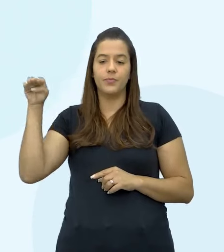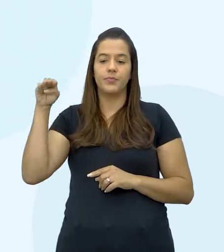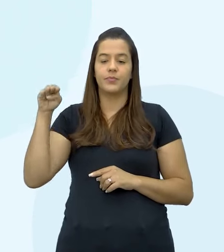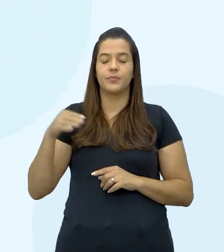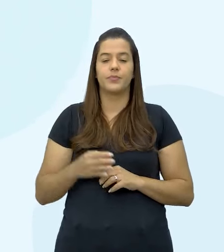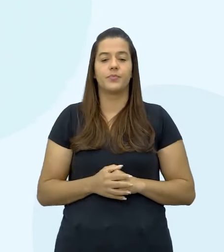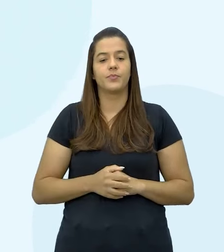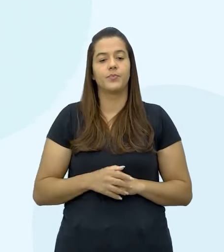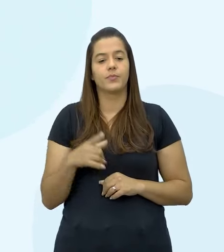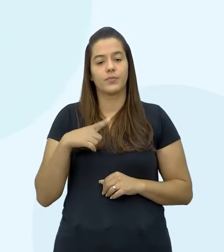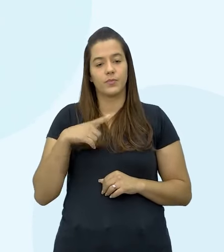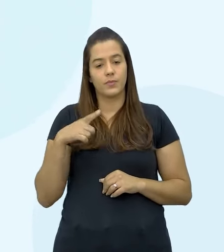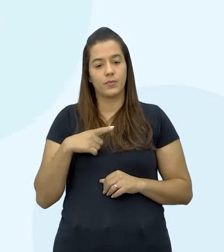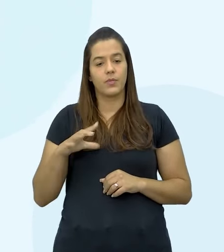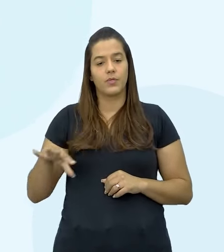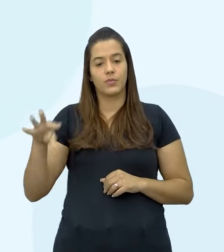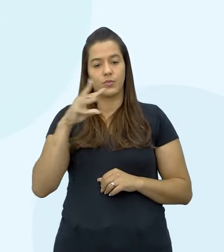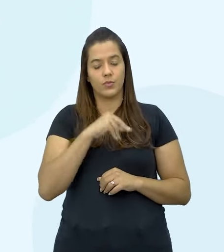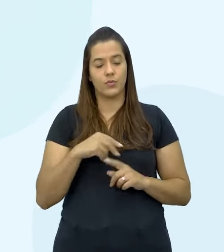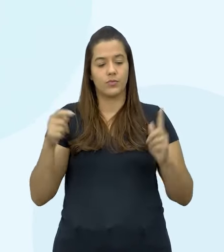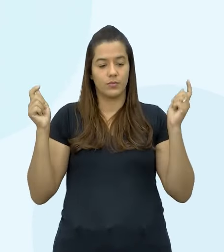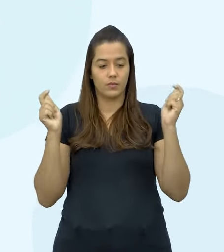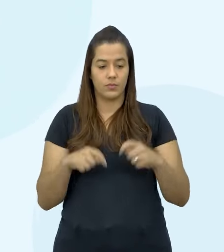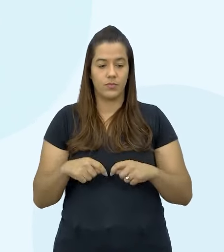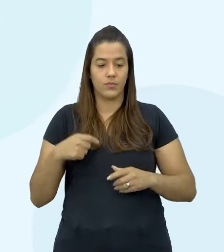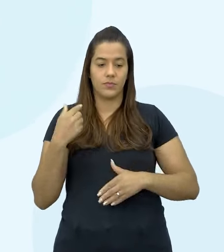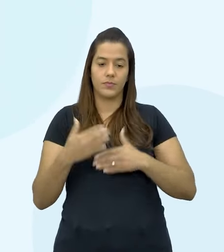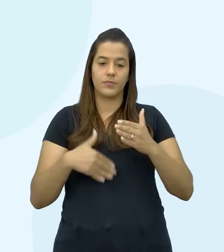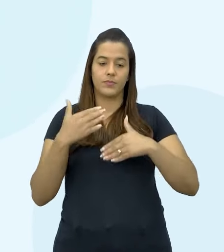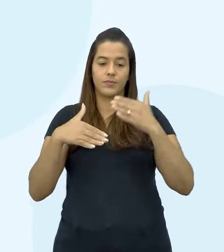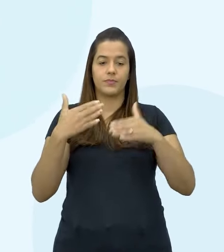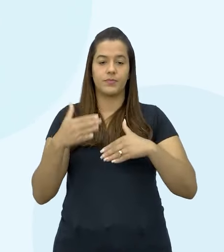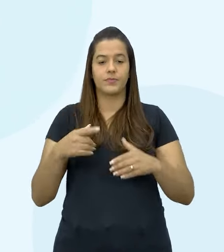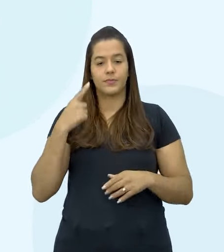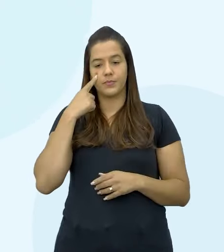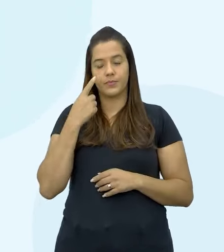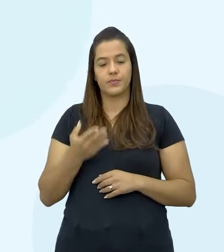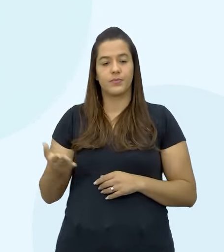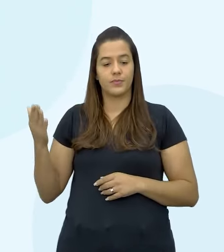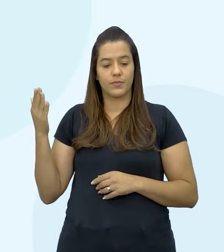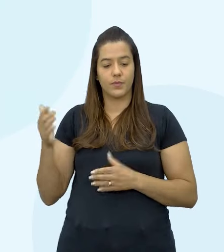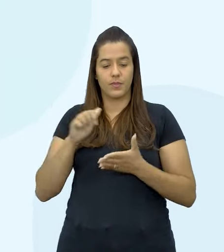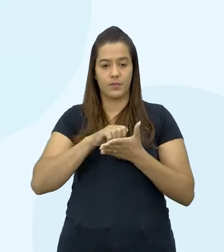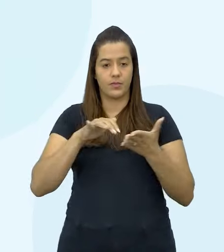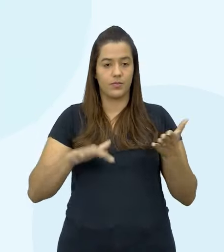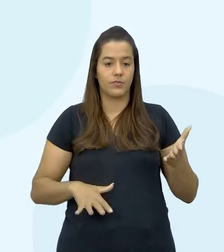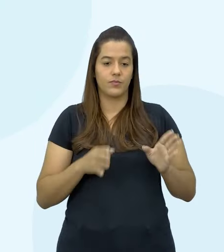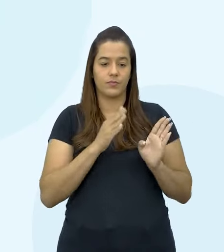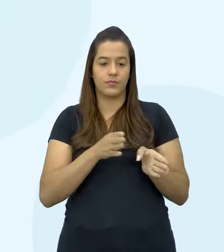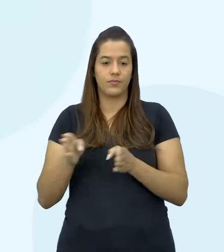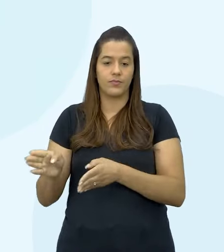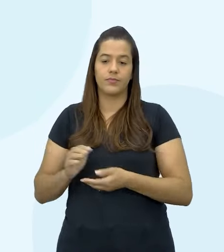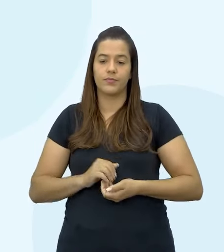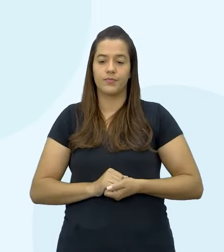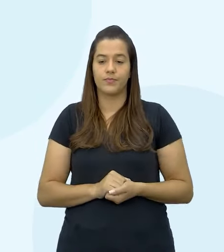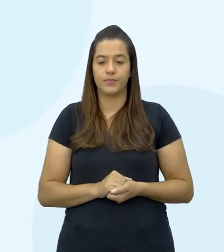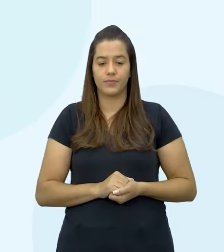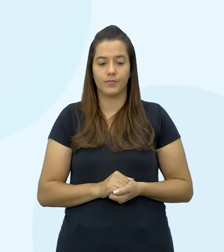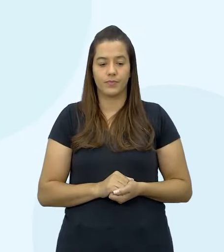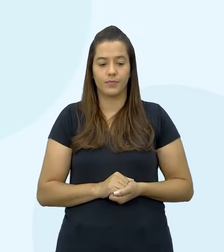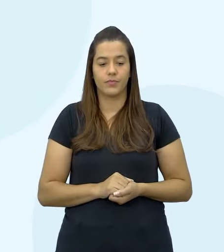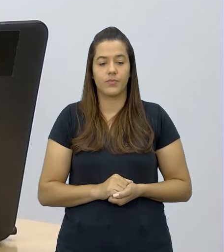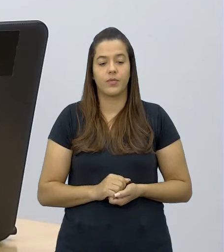atividades, quanto vertical, de uma progressão nessas atividades. Ô Bruno, só para